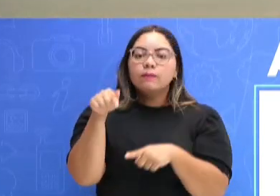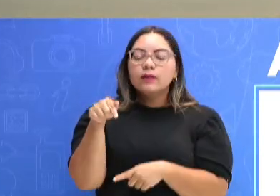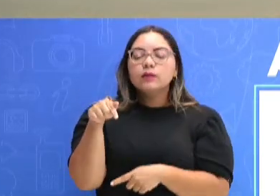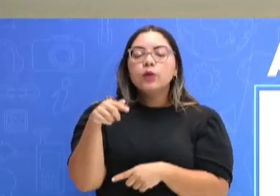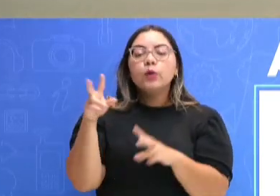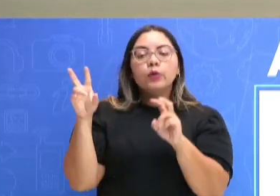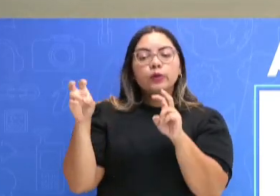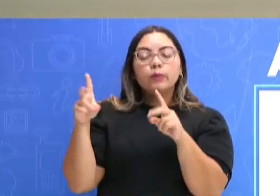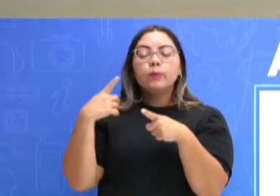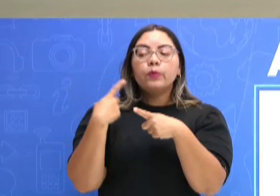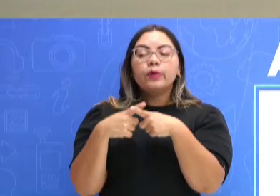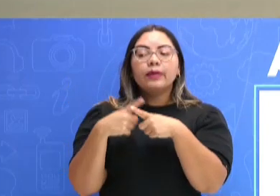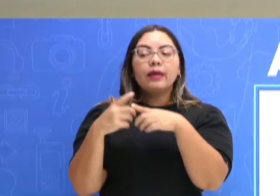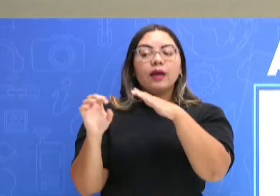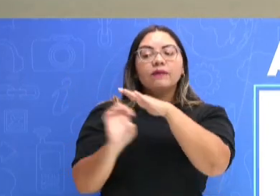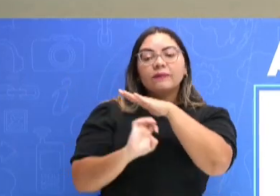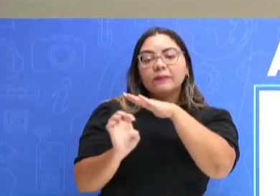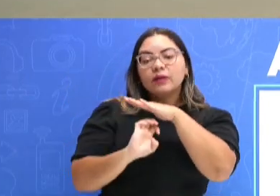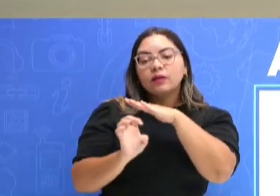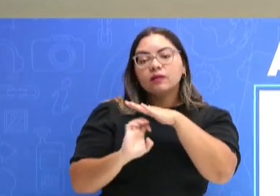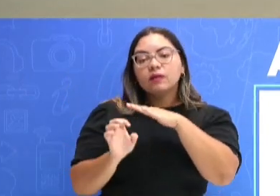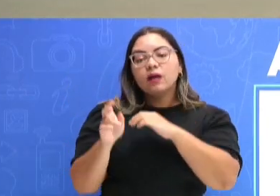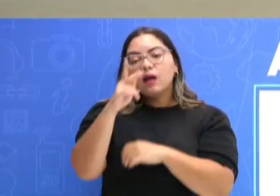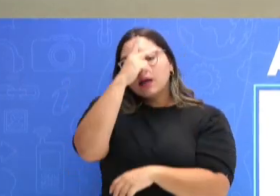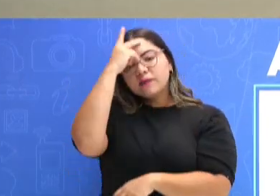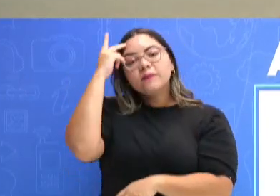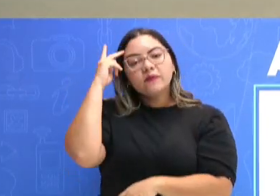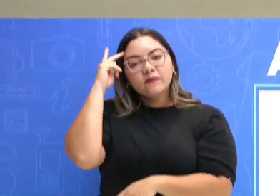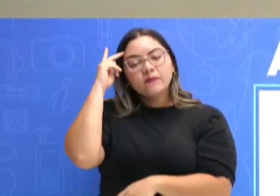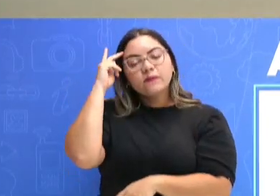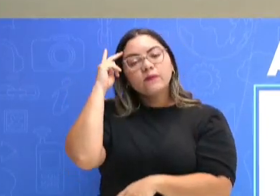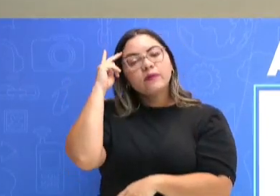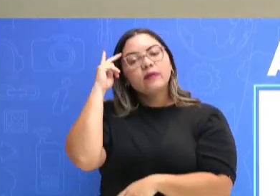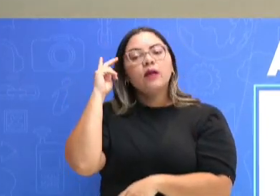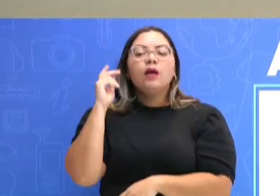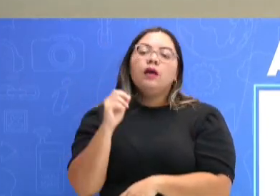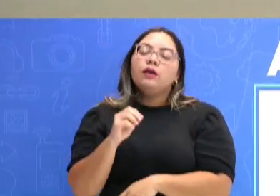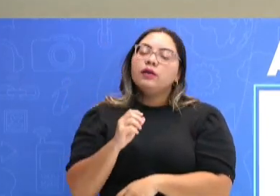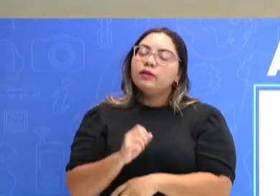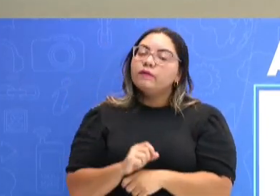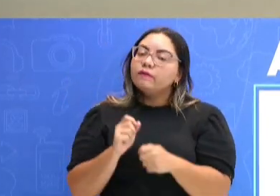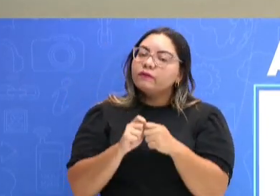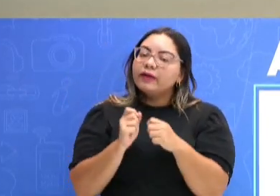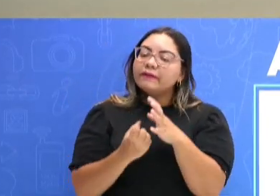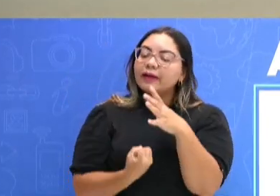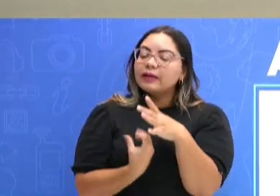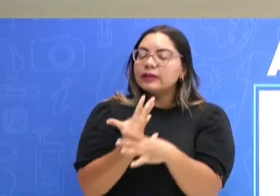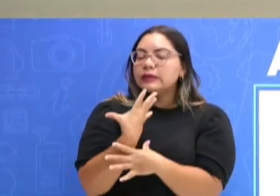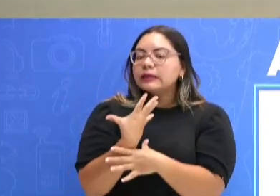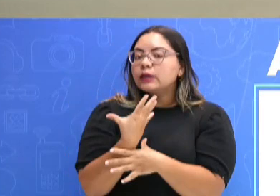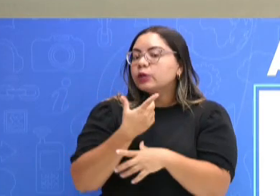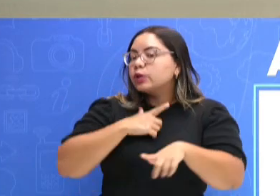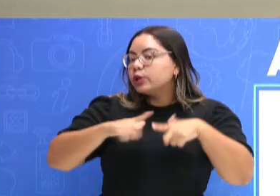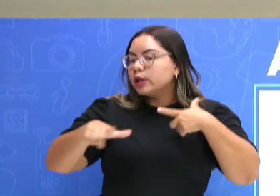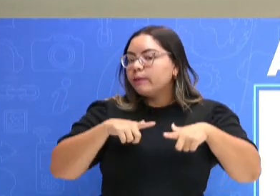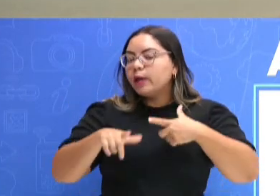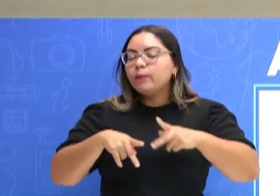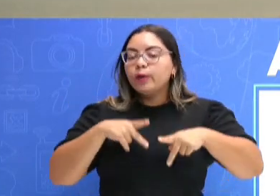as empresas, os comerciantes, os empresários, são os que geram empregos para a nossa